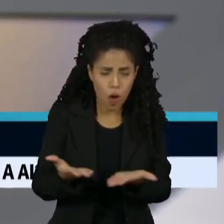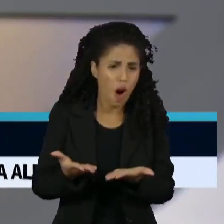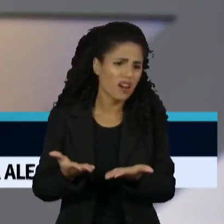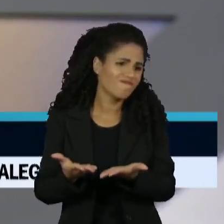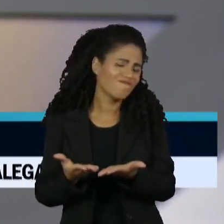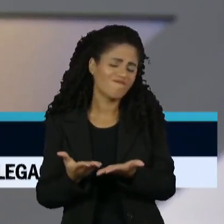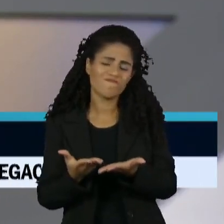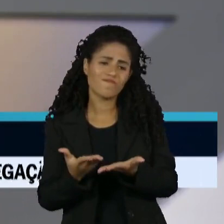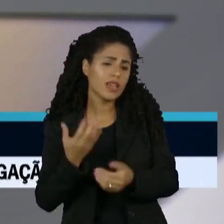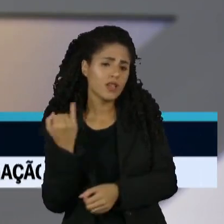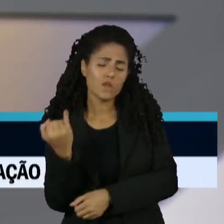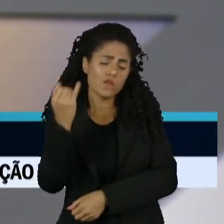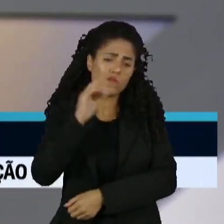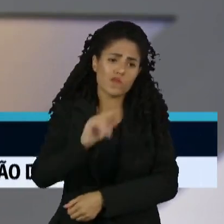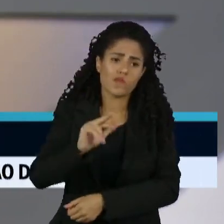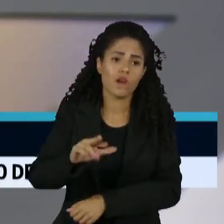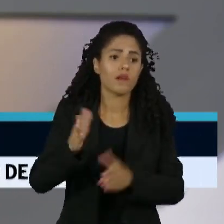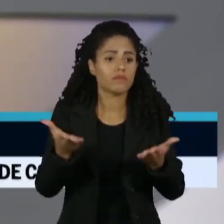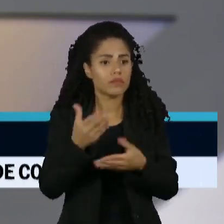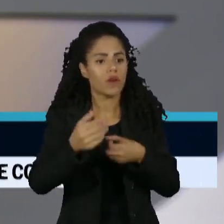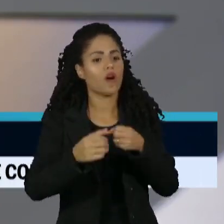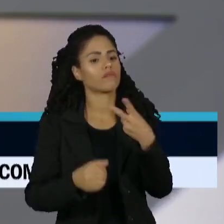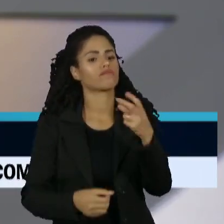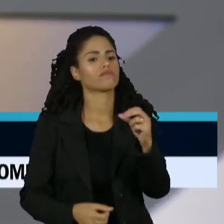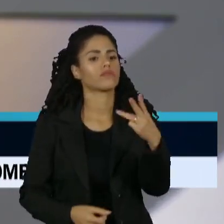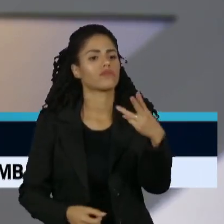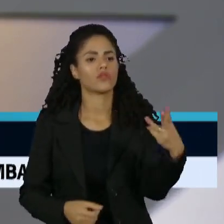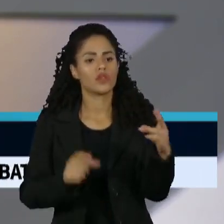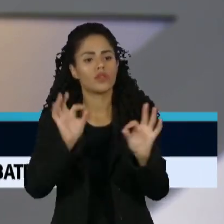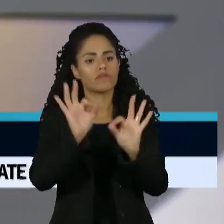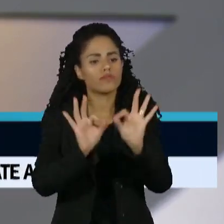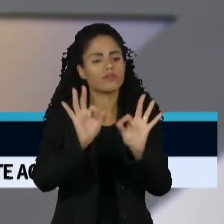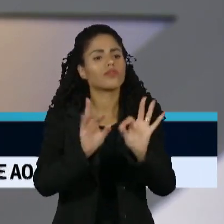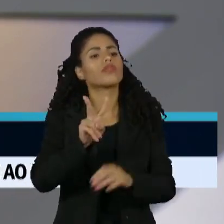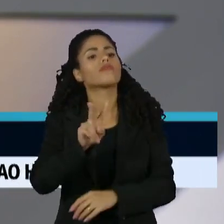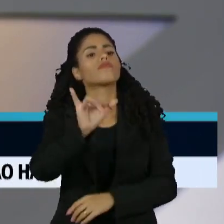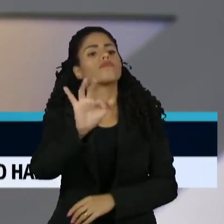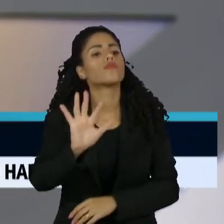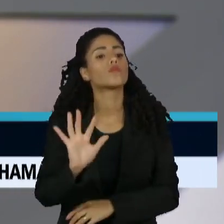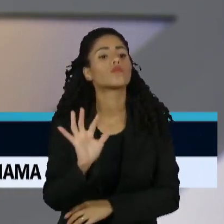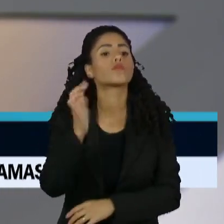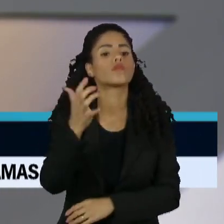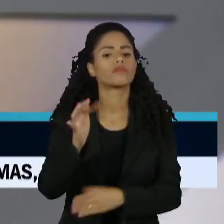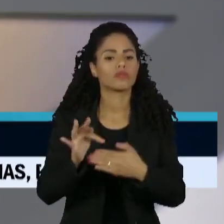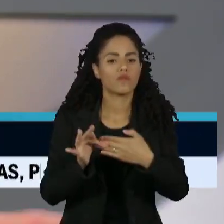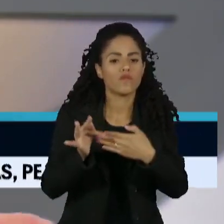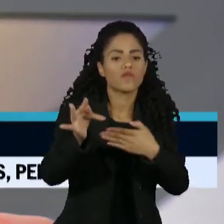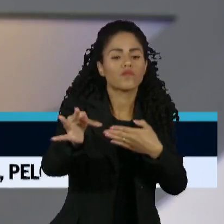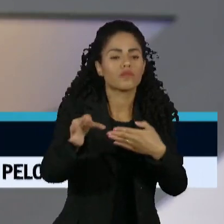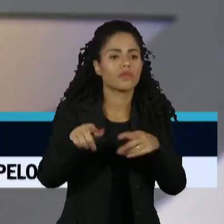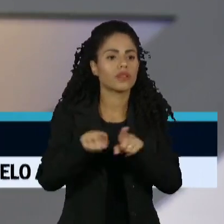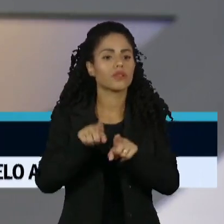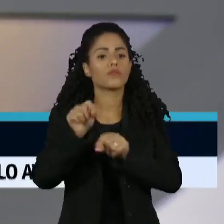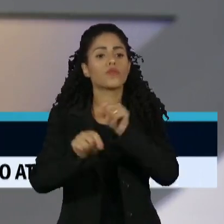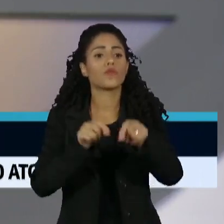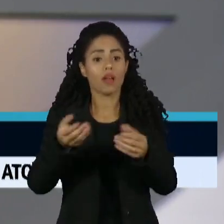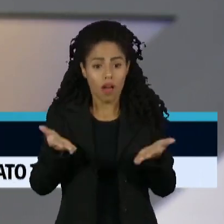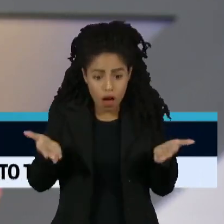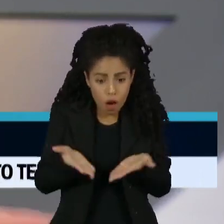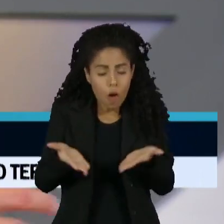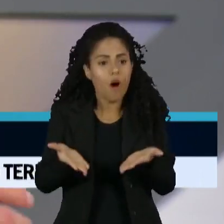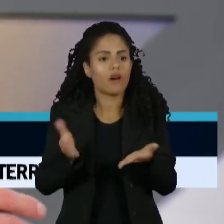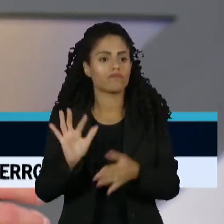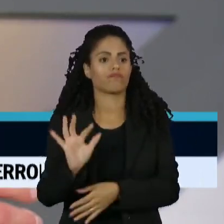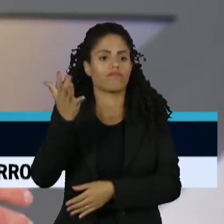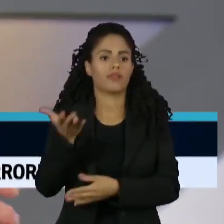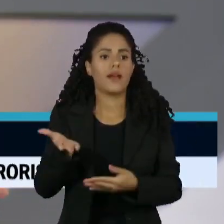em 2023 é menos a projeção do que vai acontecer e mais a surpresa do que acabou de